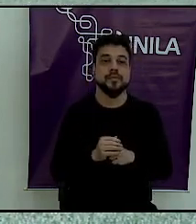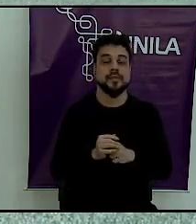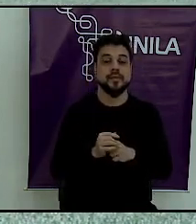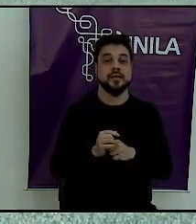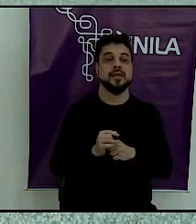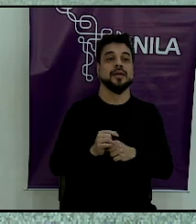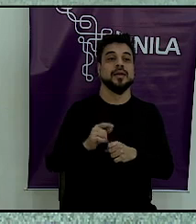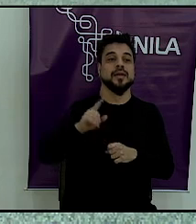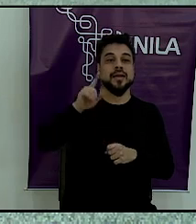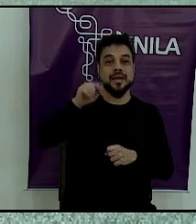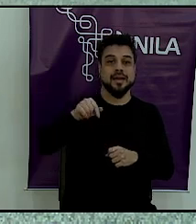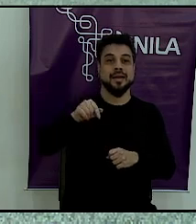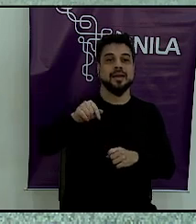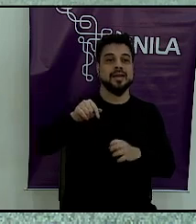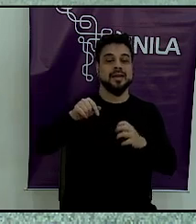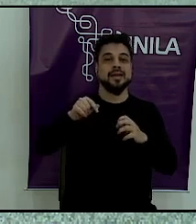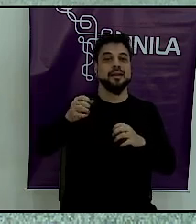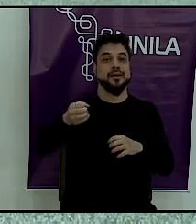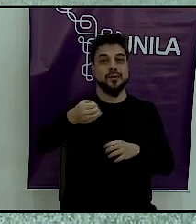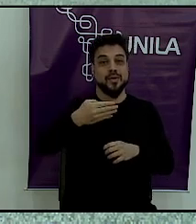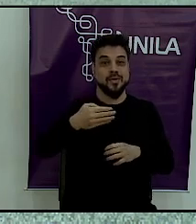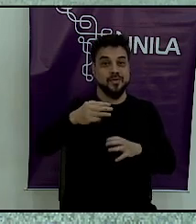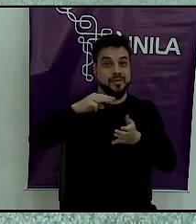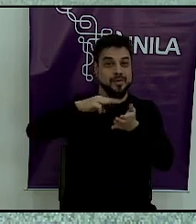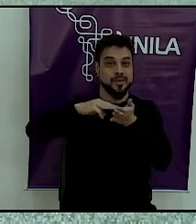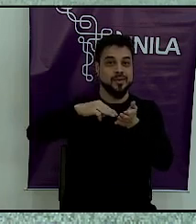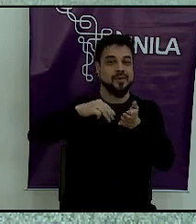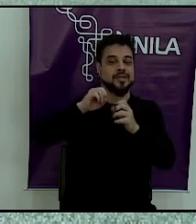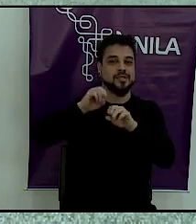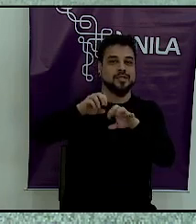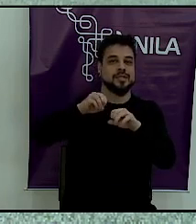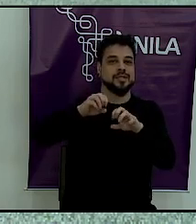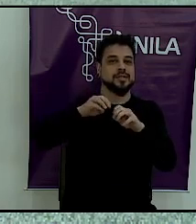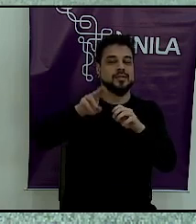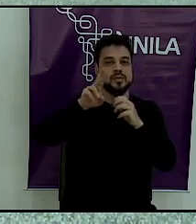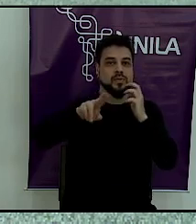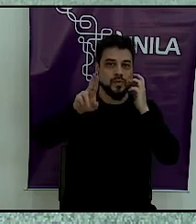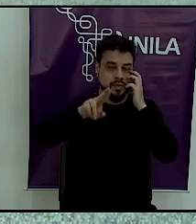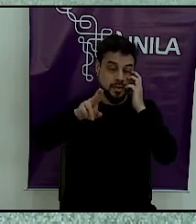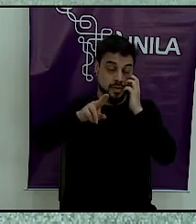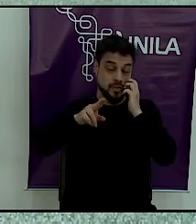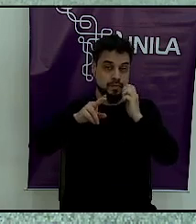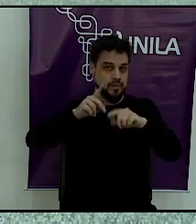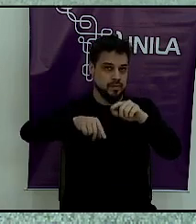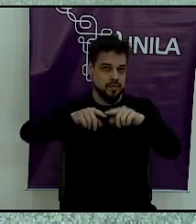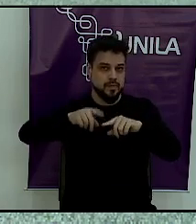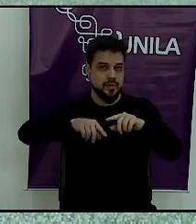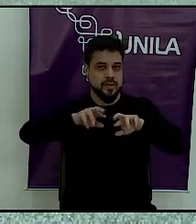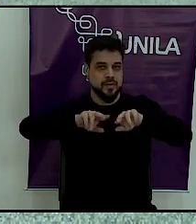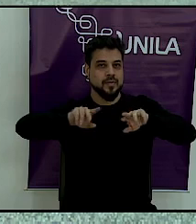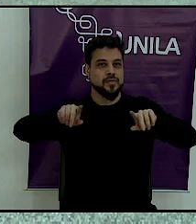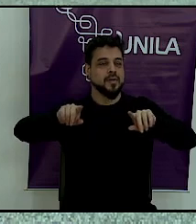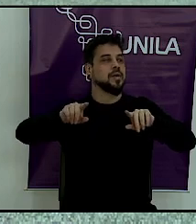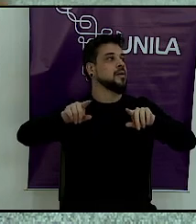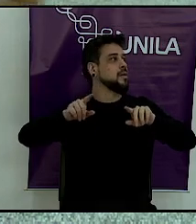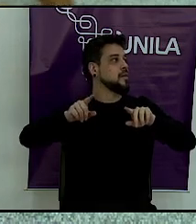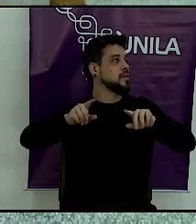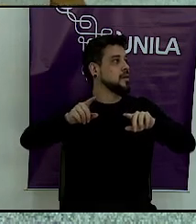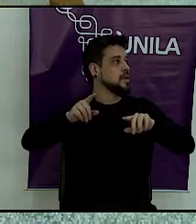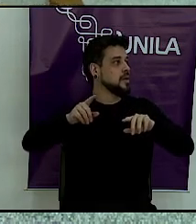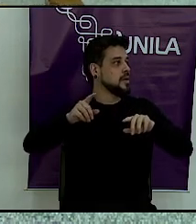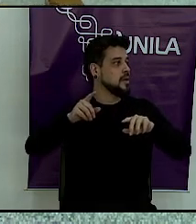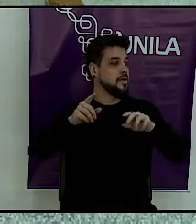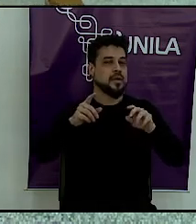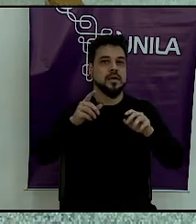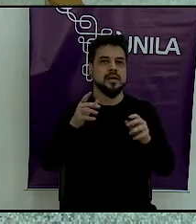trata-se de uma nova metodologia de ensino, utilizando equipamentos do tipo mola estrutural, que é um conjunto